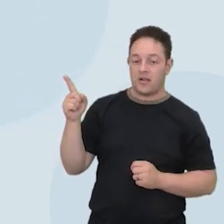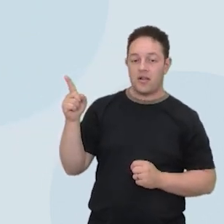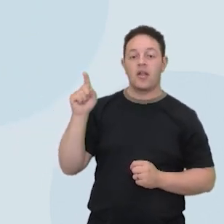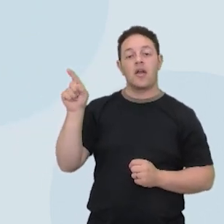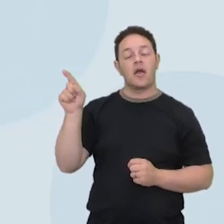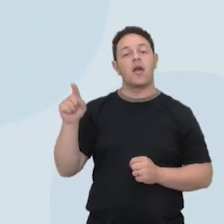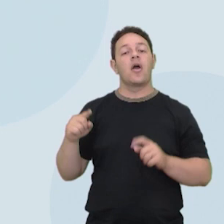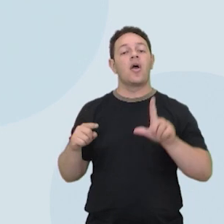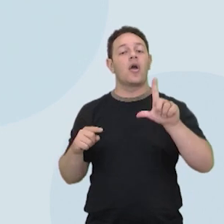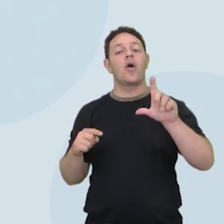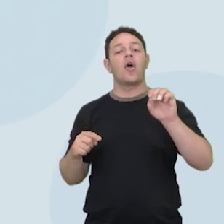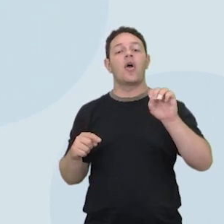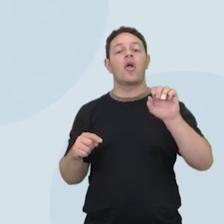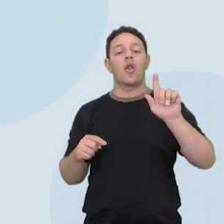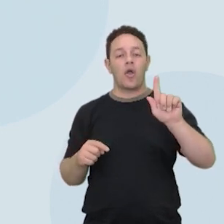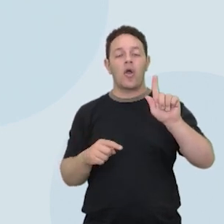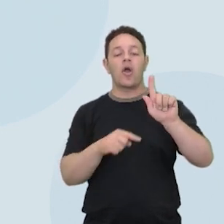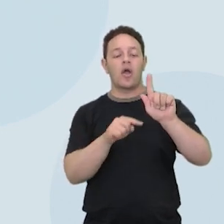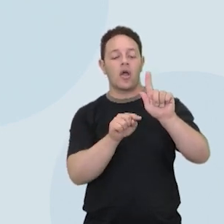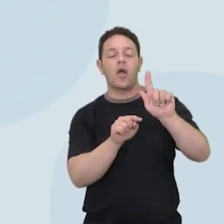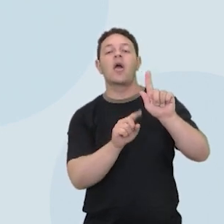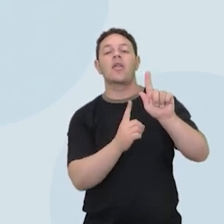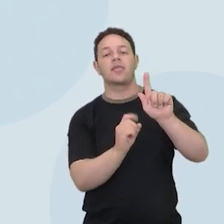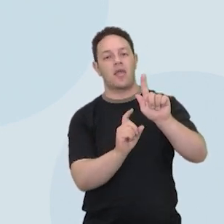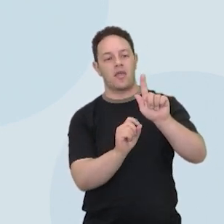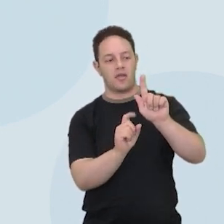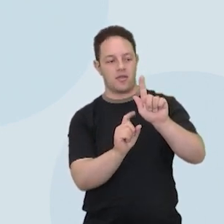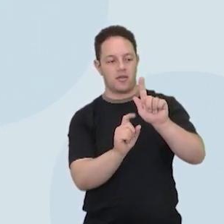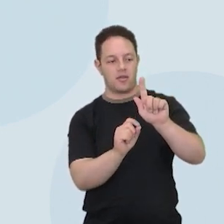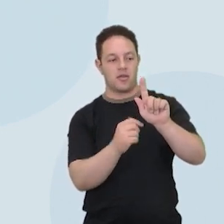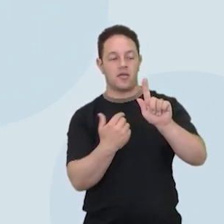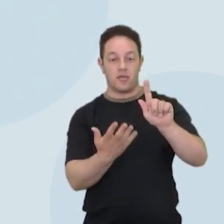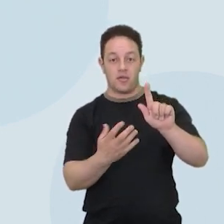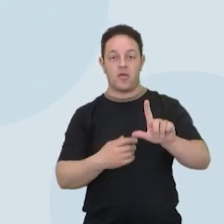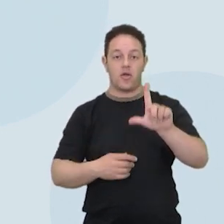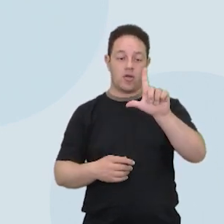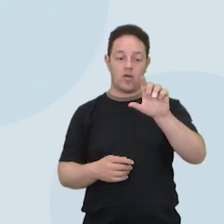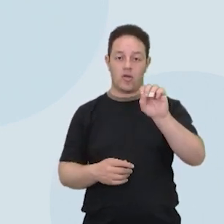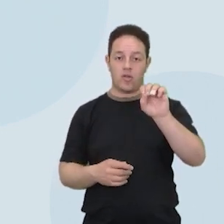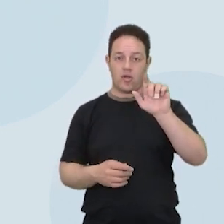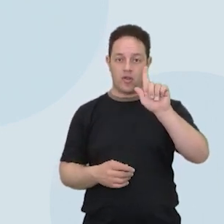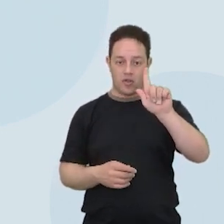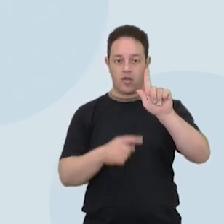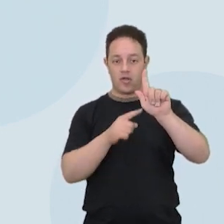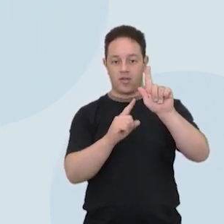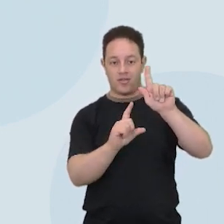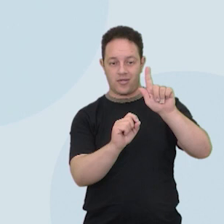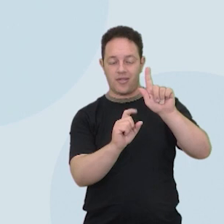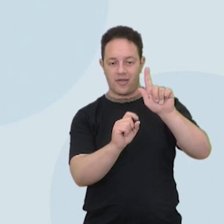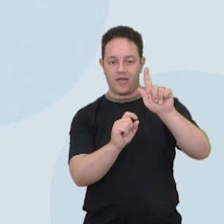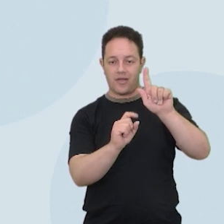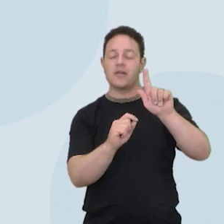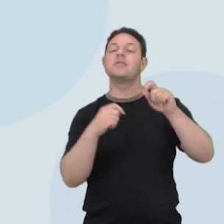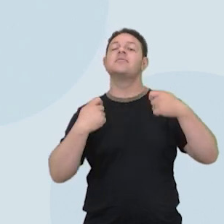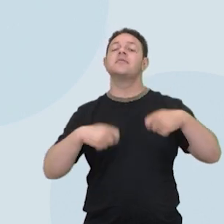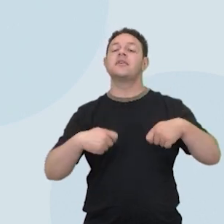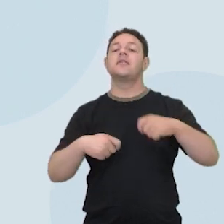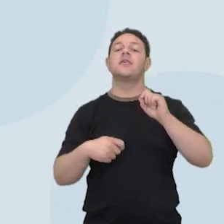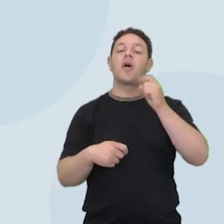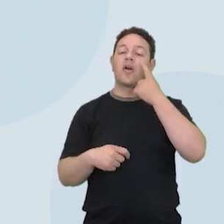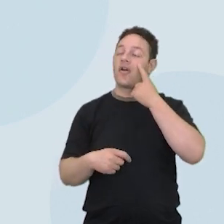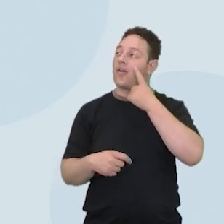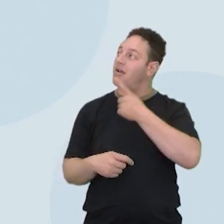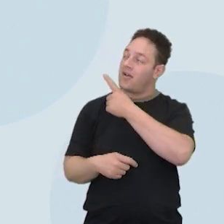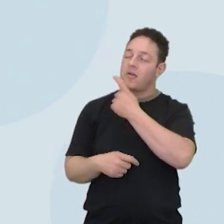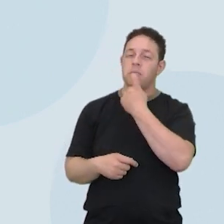base 10, tá certo? Então, sendo log de base 10, e aí a gente vai ter algo que a gente acabou de